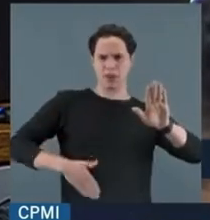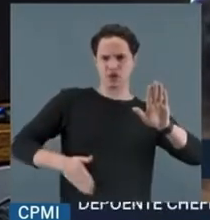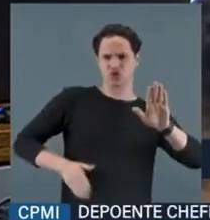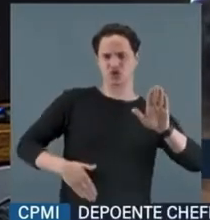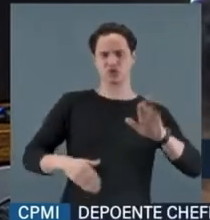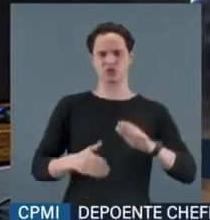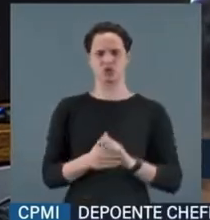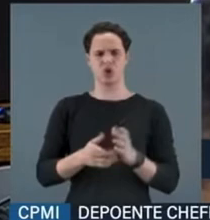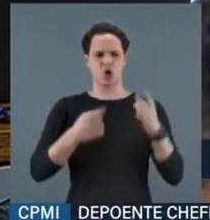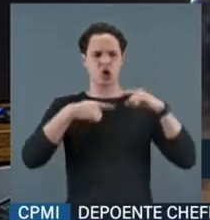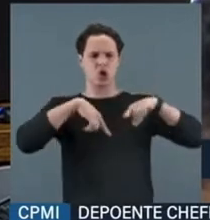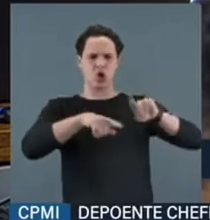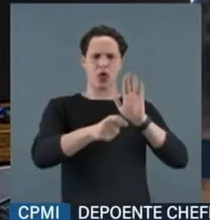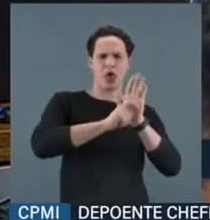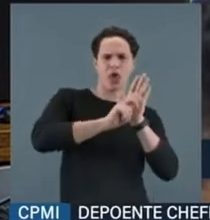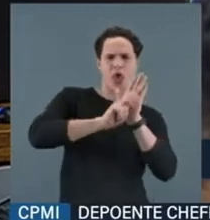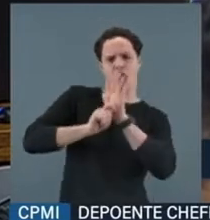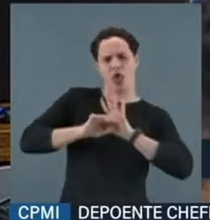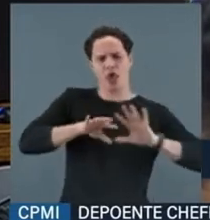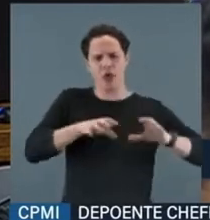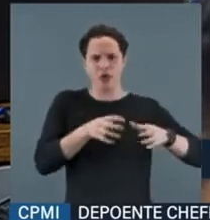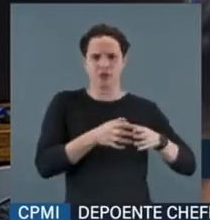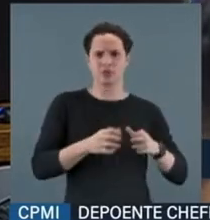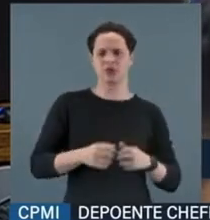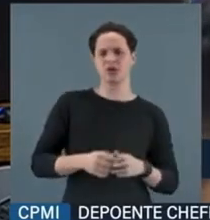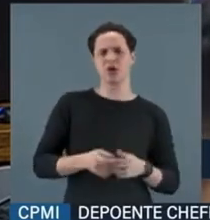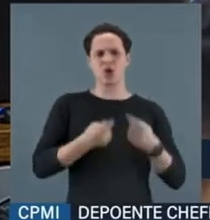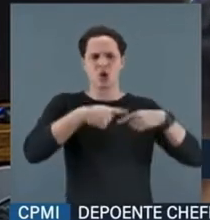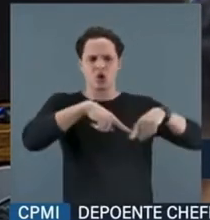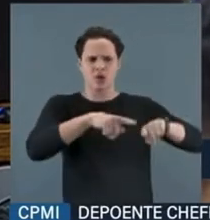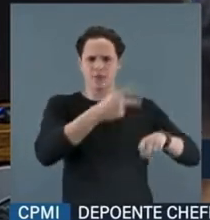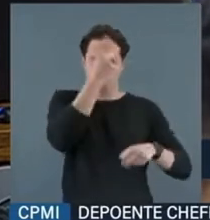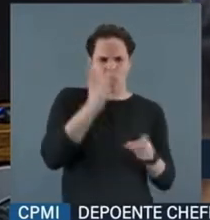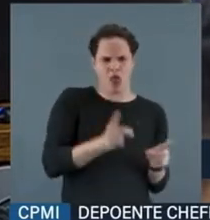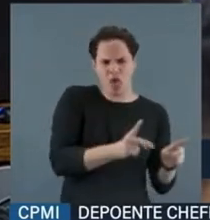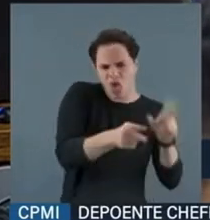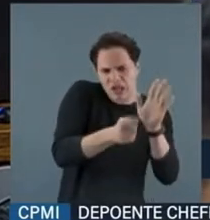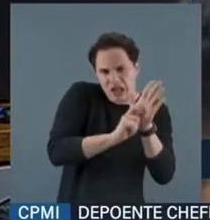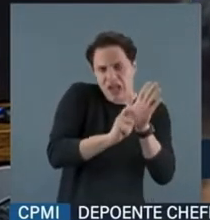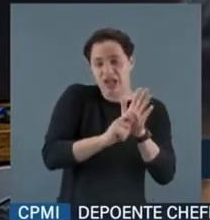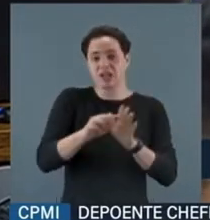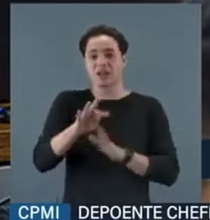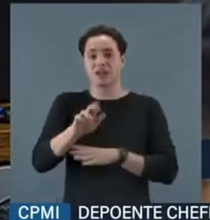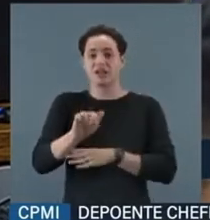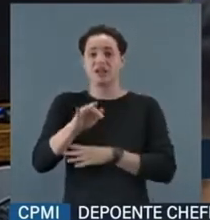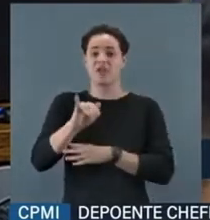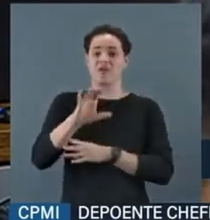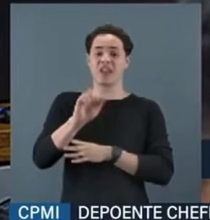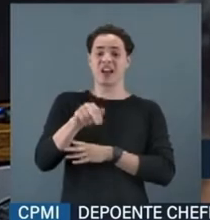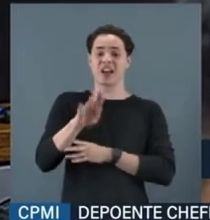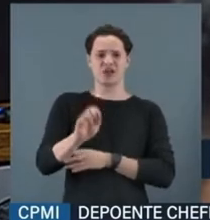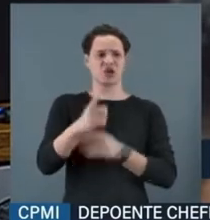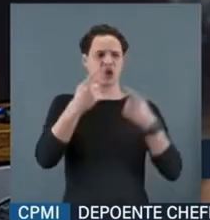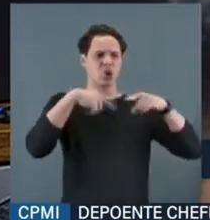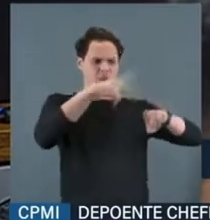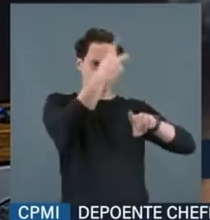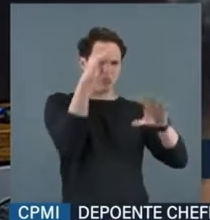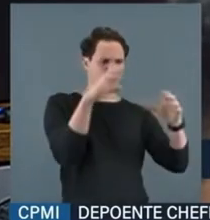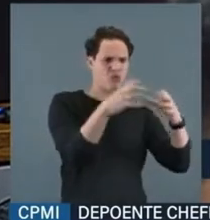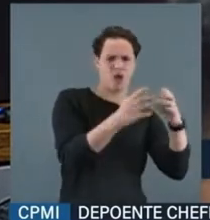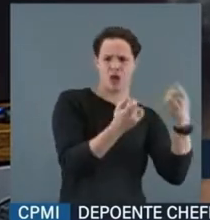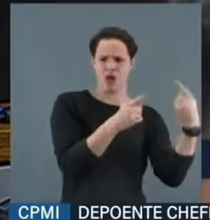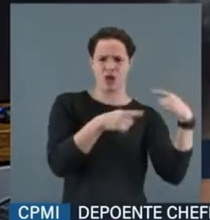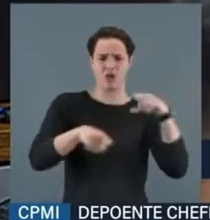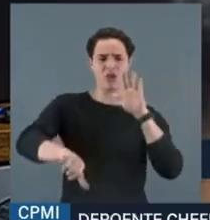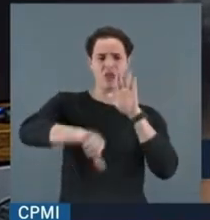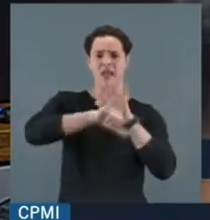contra drogados traficante melhor dizendo contra pessoas que transgrediu